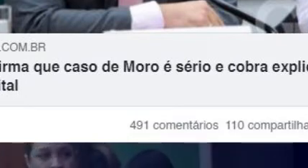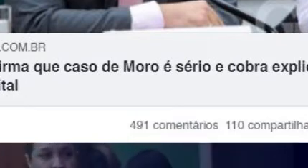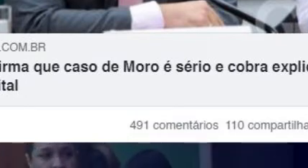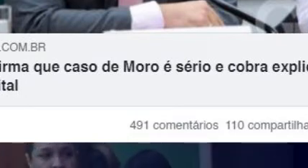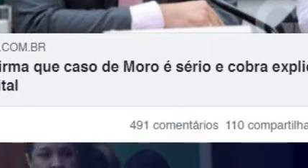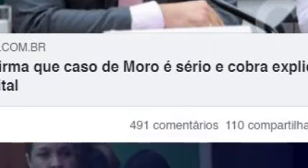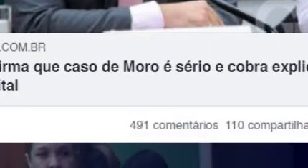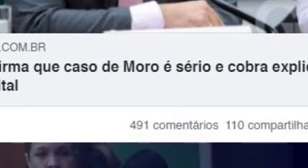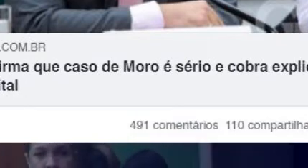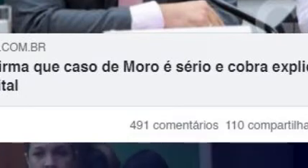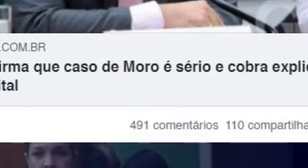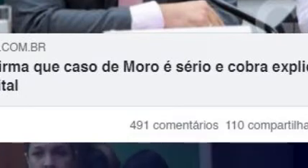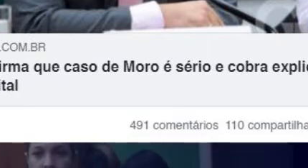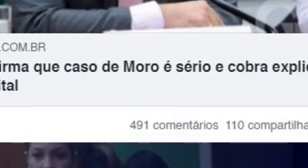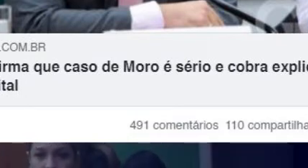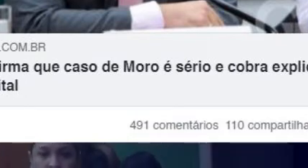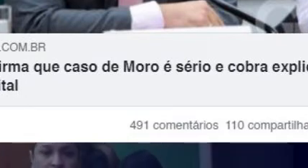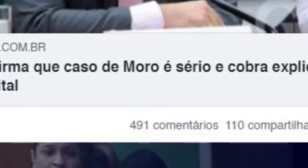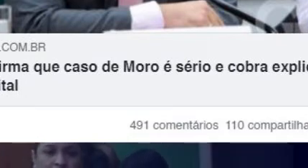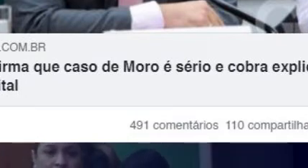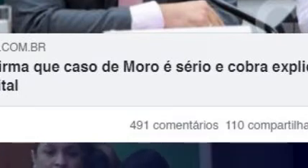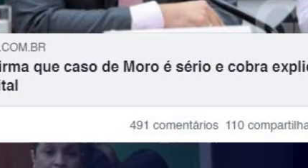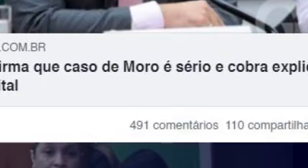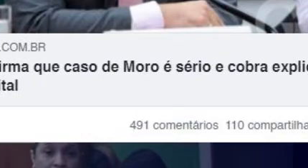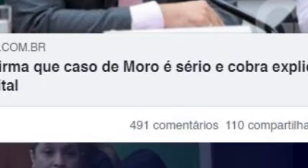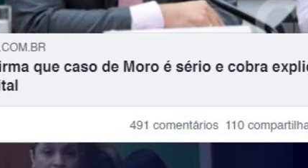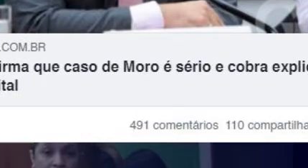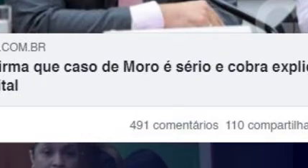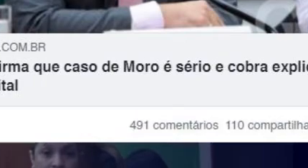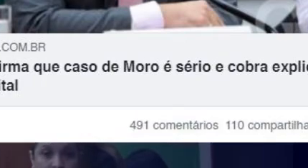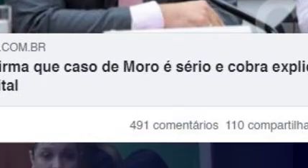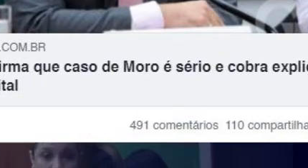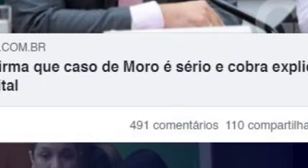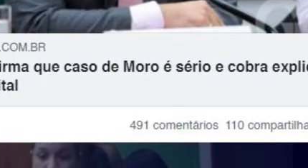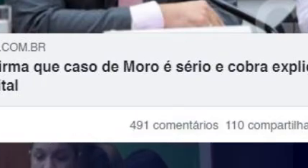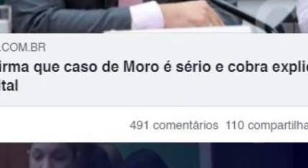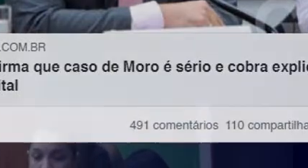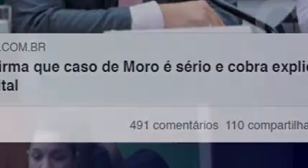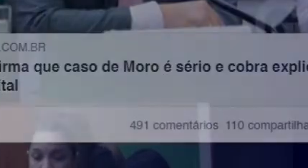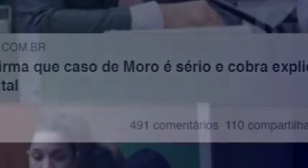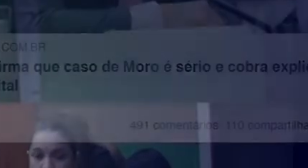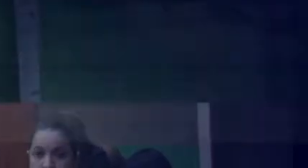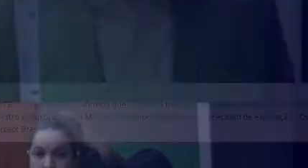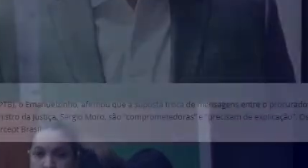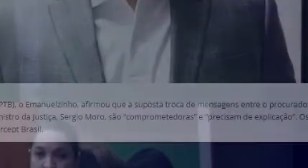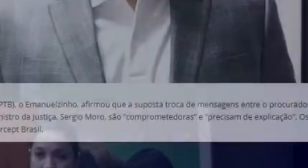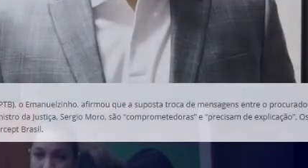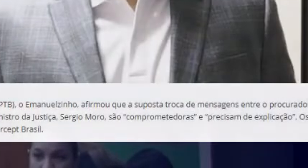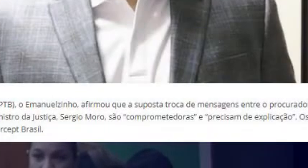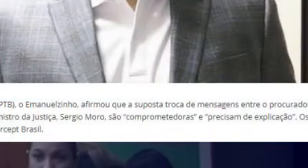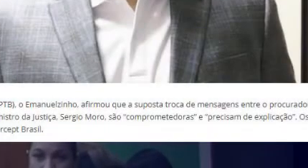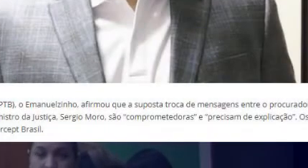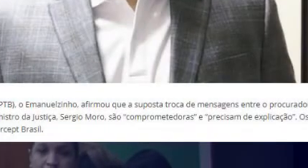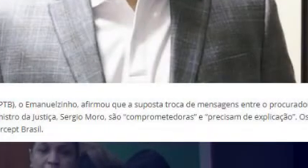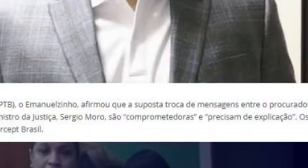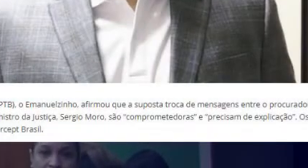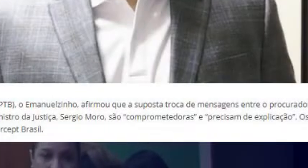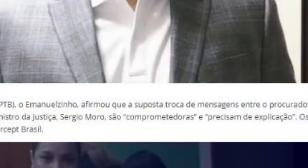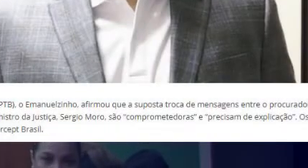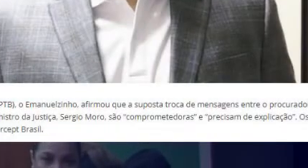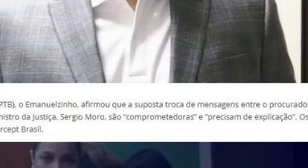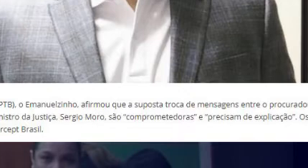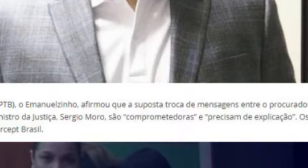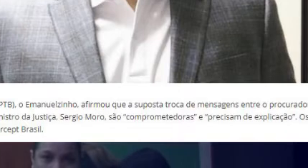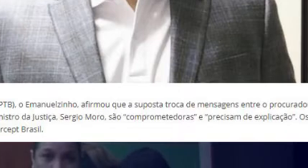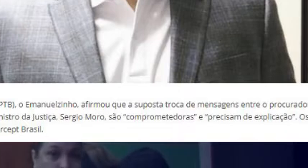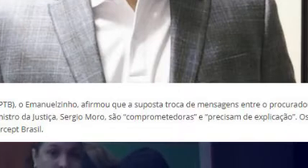o ministro Sérgio Moro precisa explicar sobre aquelas mensagens que um